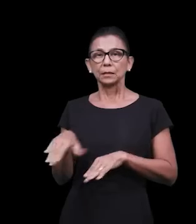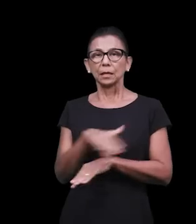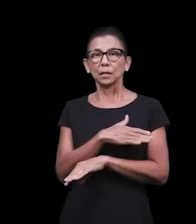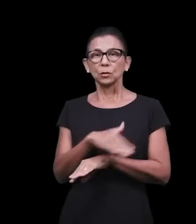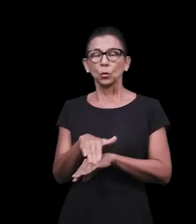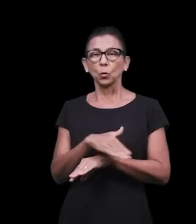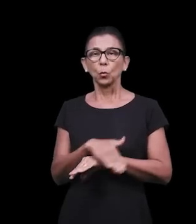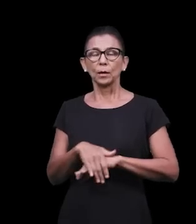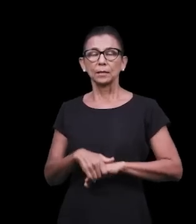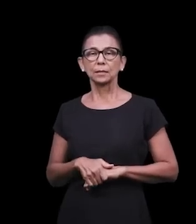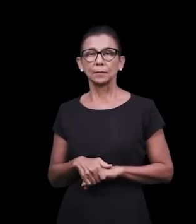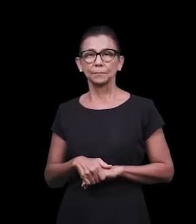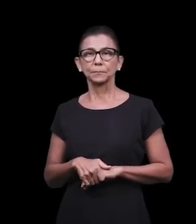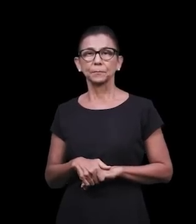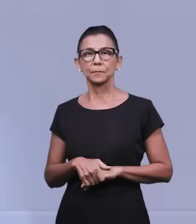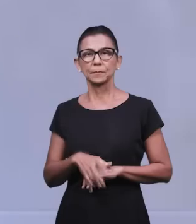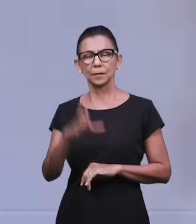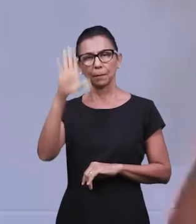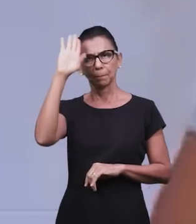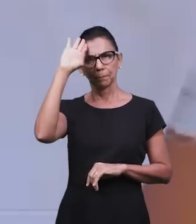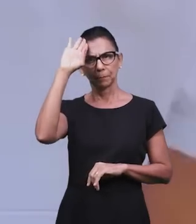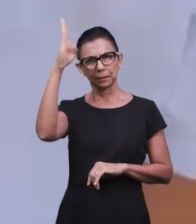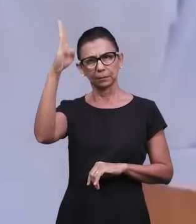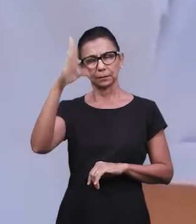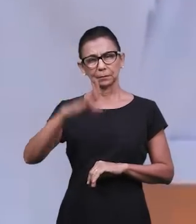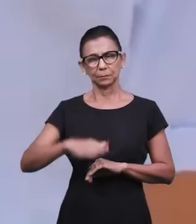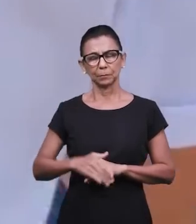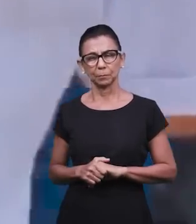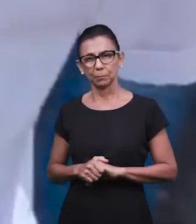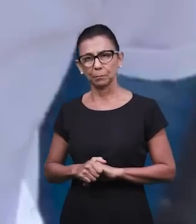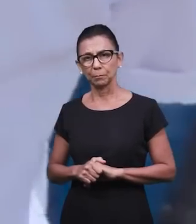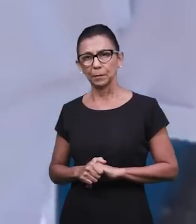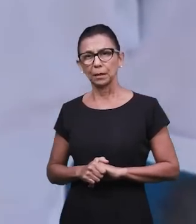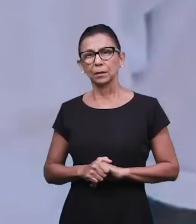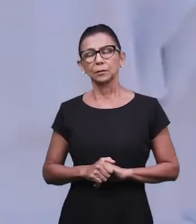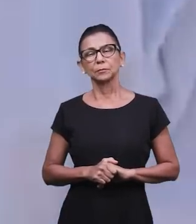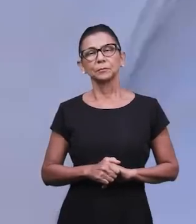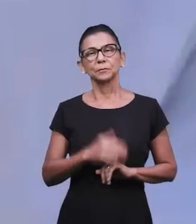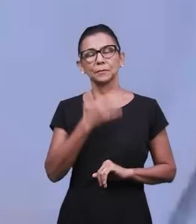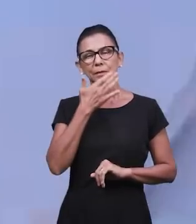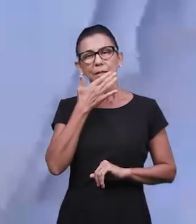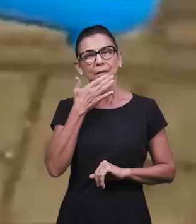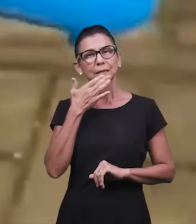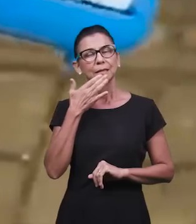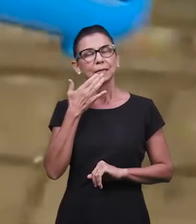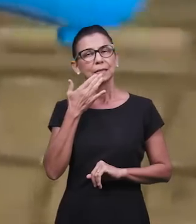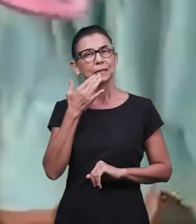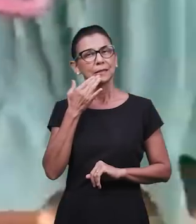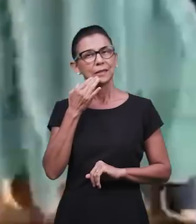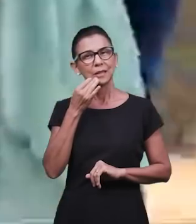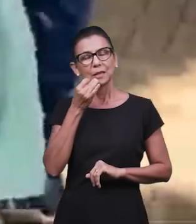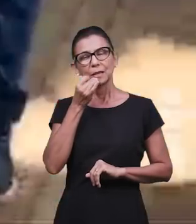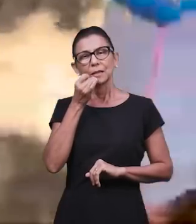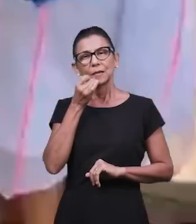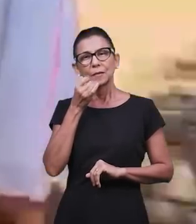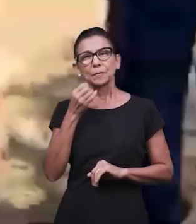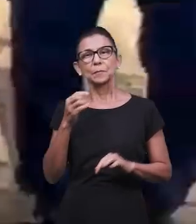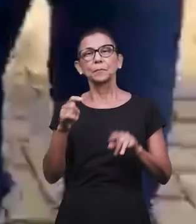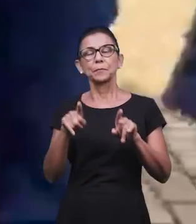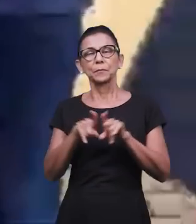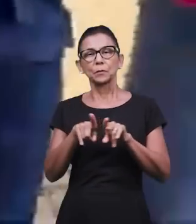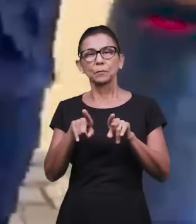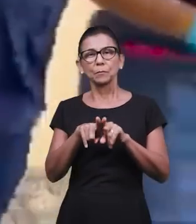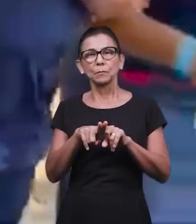de Imperatriz, principalmente perto da igreja de Marechal Hermes. As crianças, junto